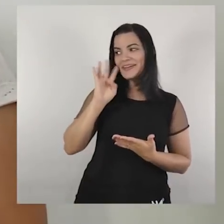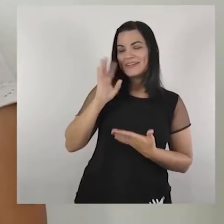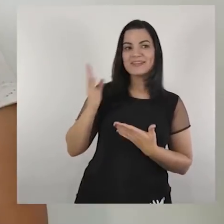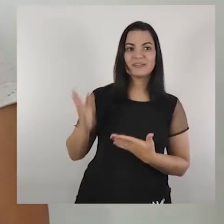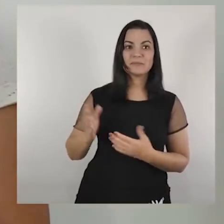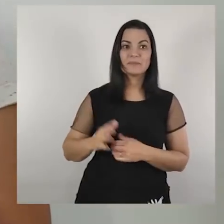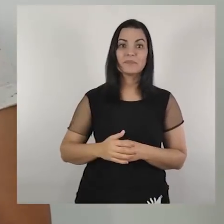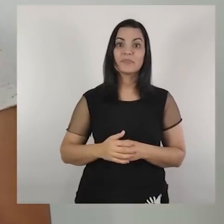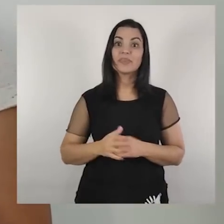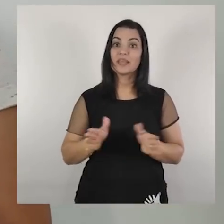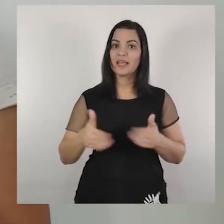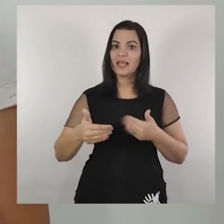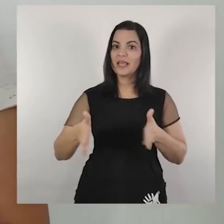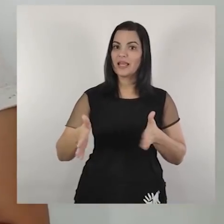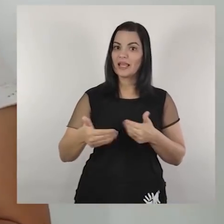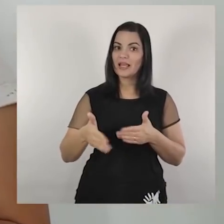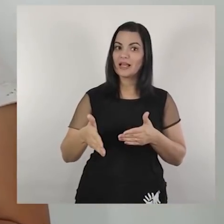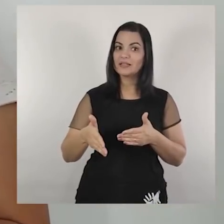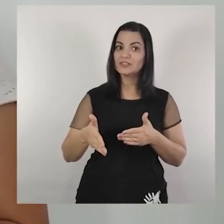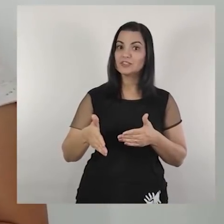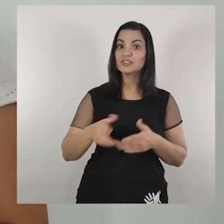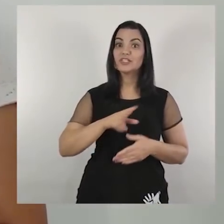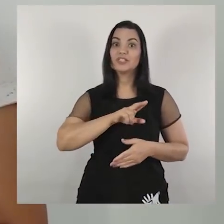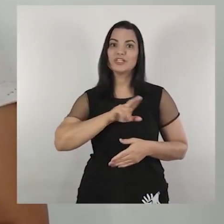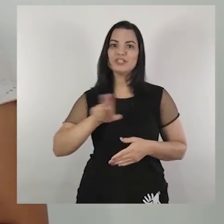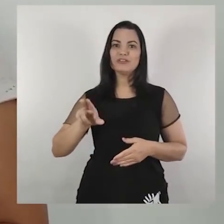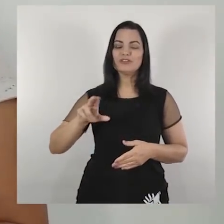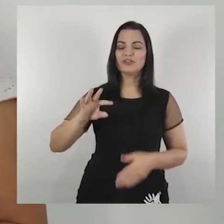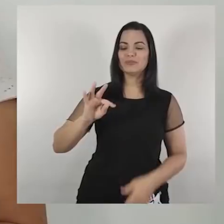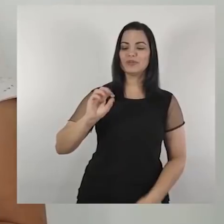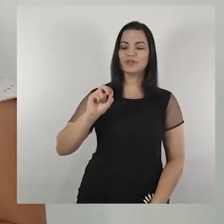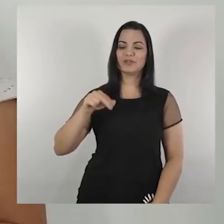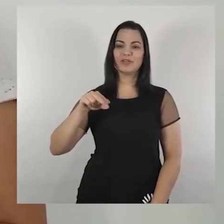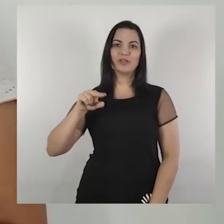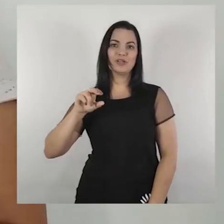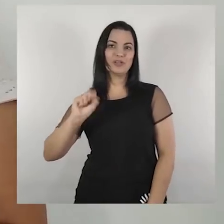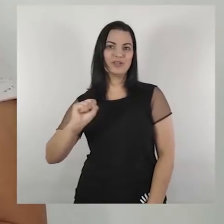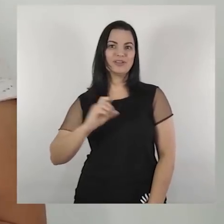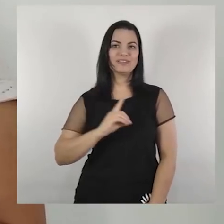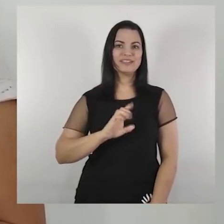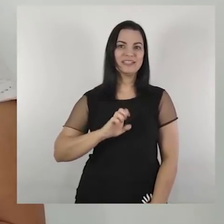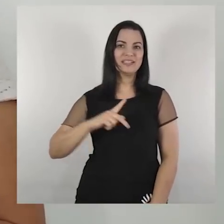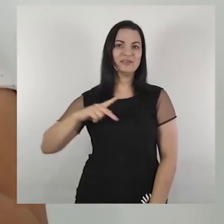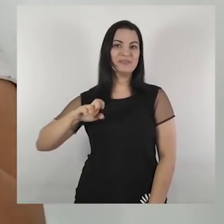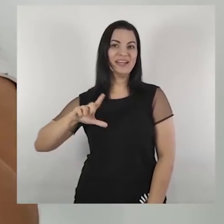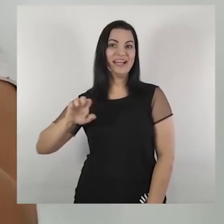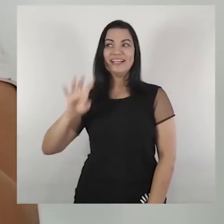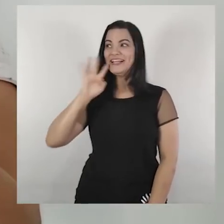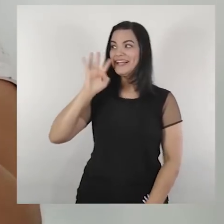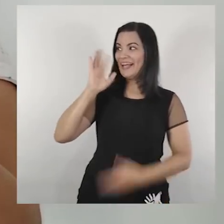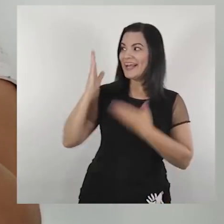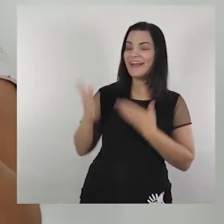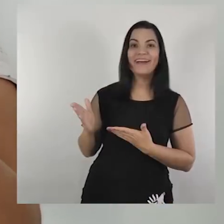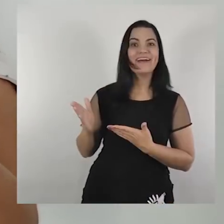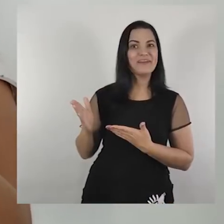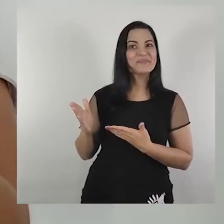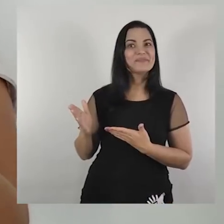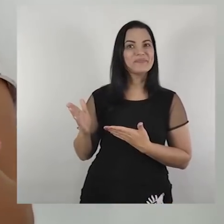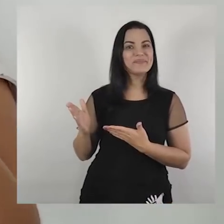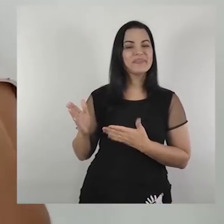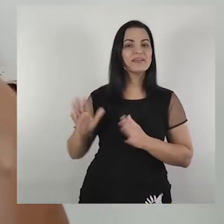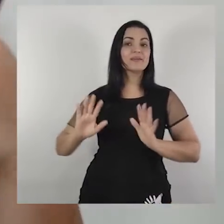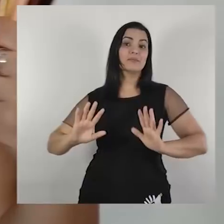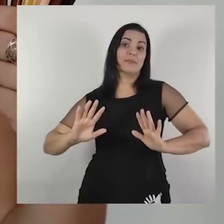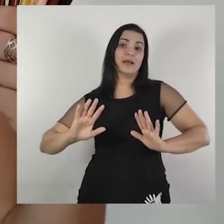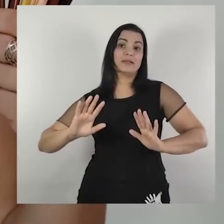aqui. É uma caixa que se chama Tons de Pele. Ele veio com 12 cores. Legal, né?